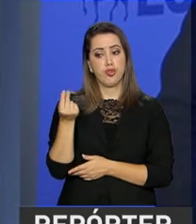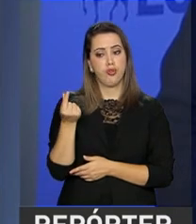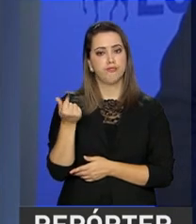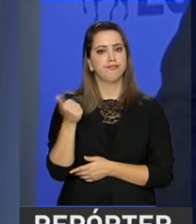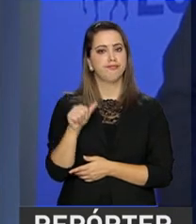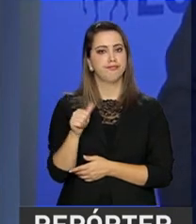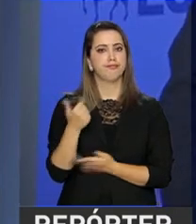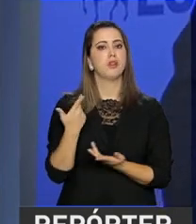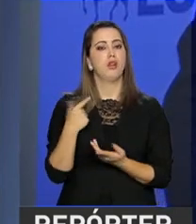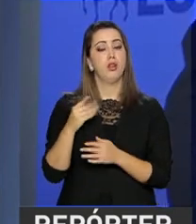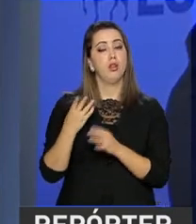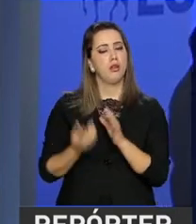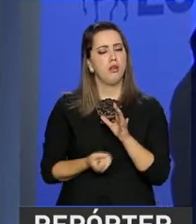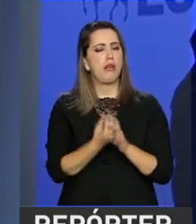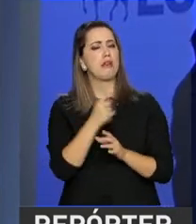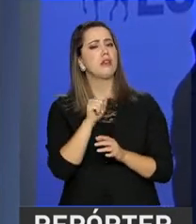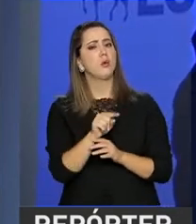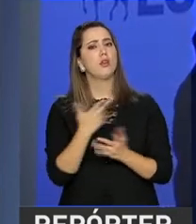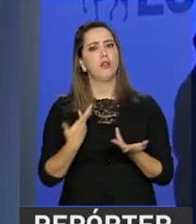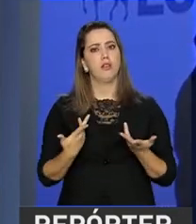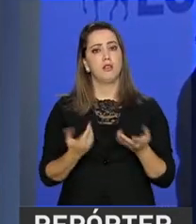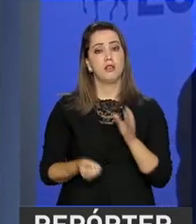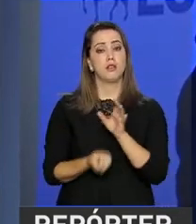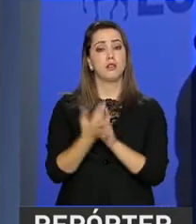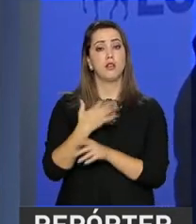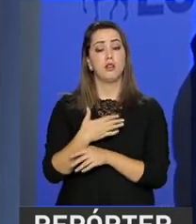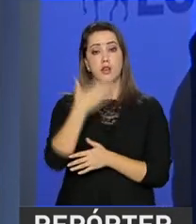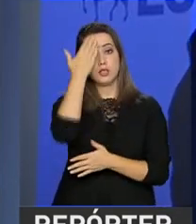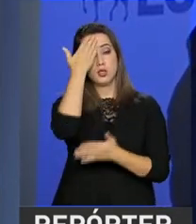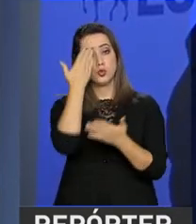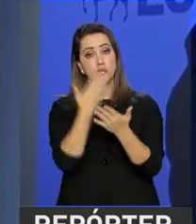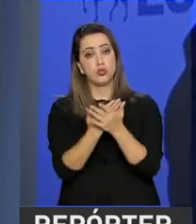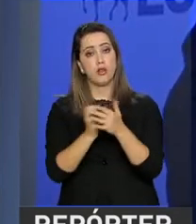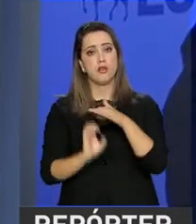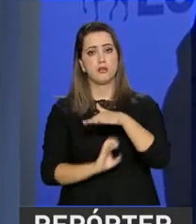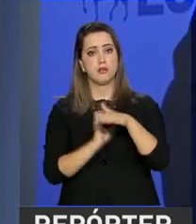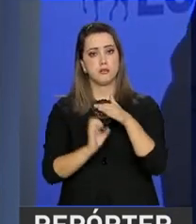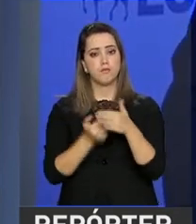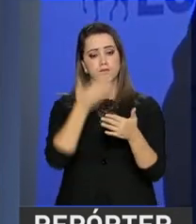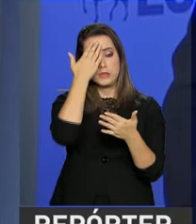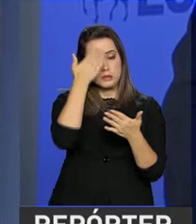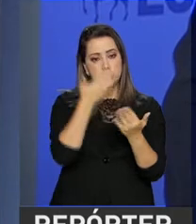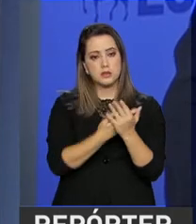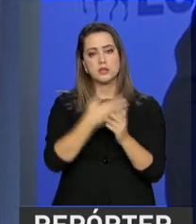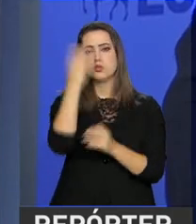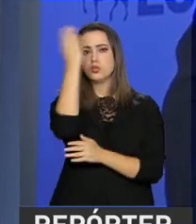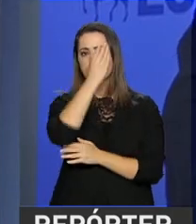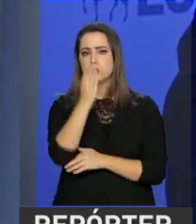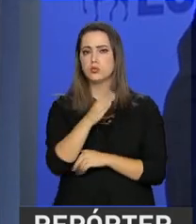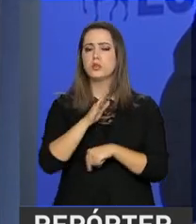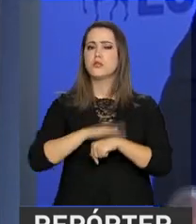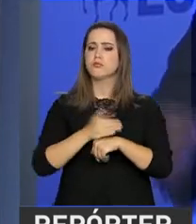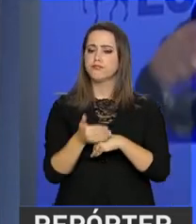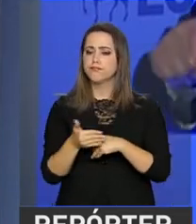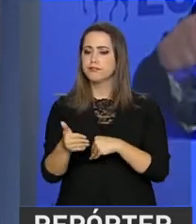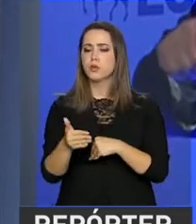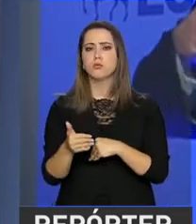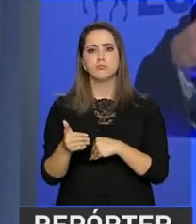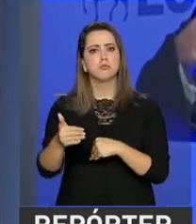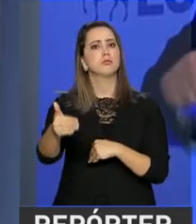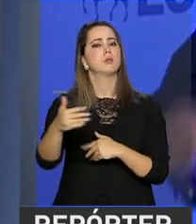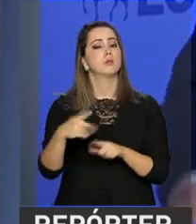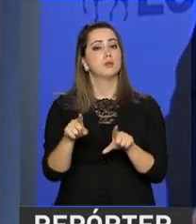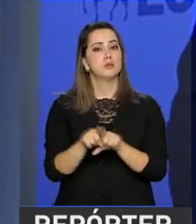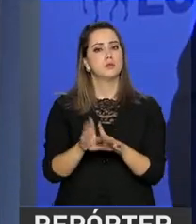investidores isso vai permitir que é os projetos de médio longo prazo que começam